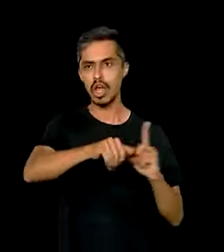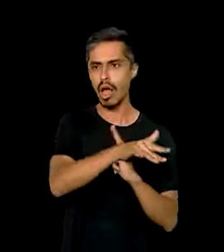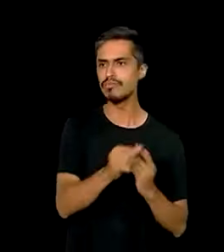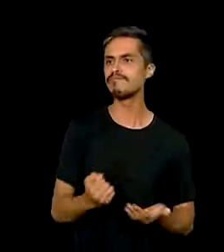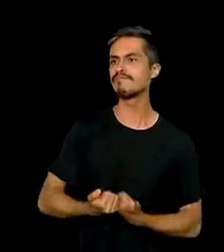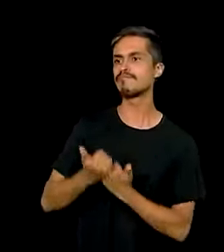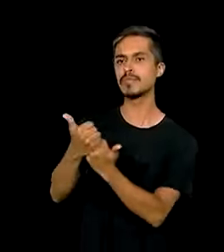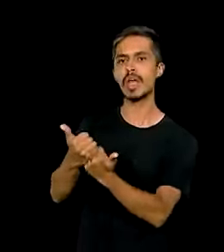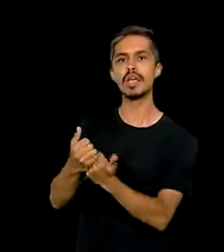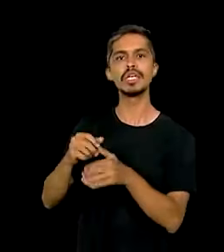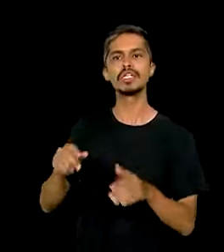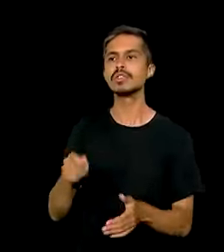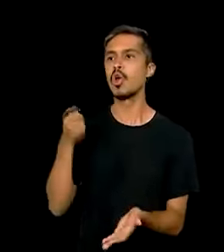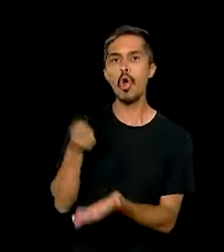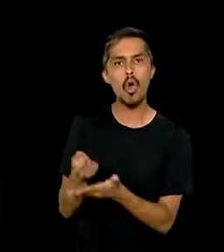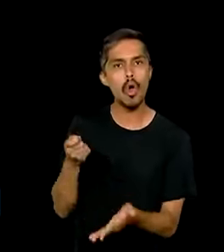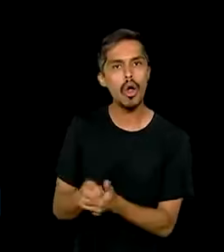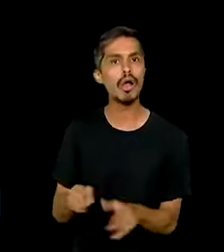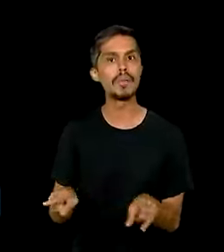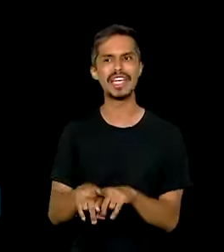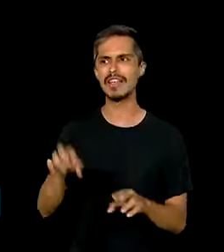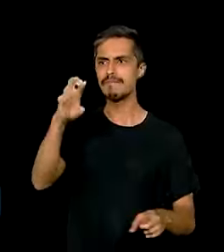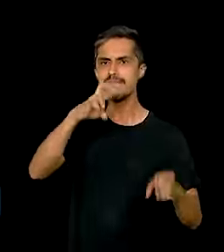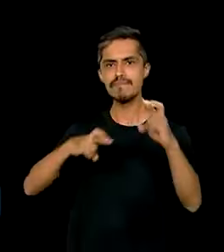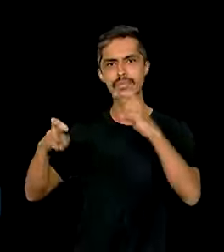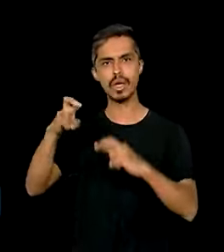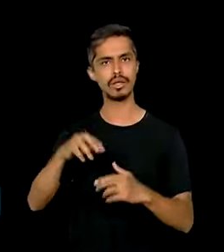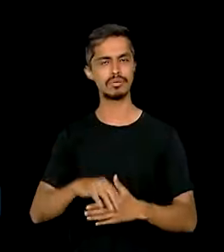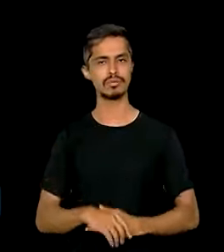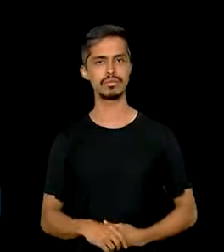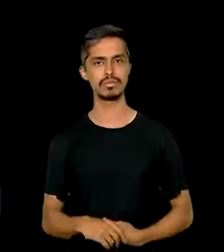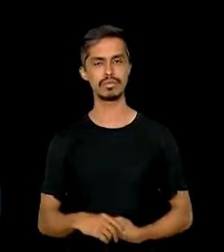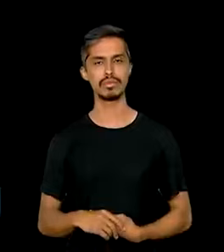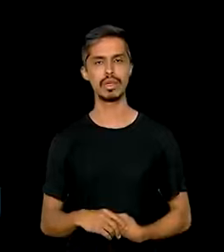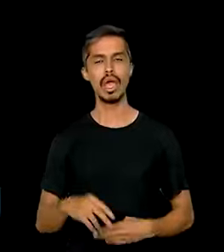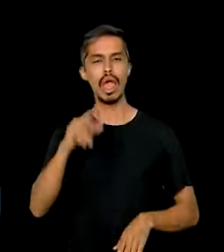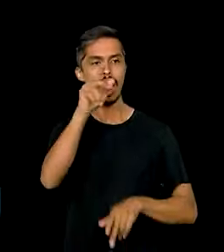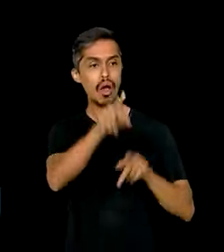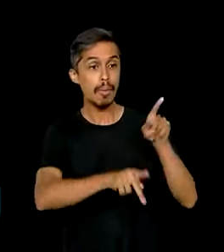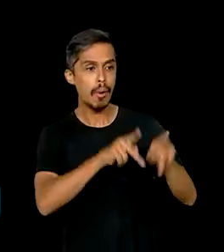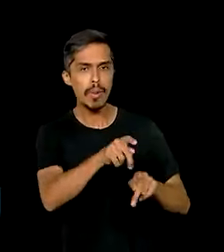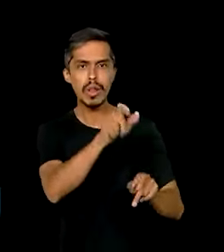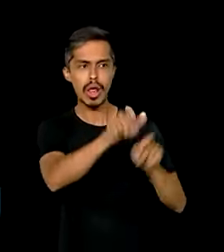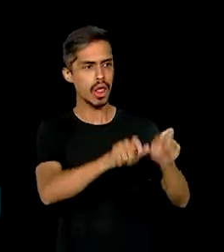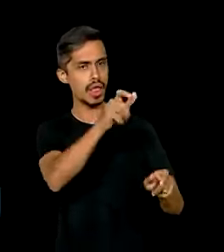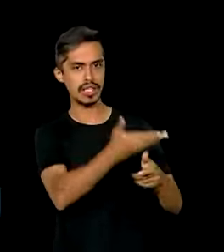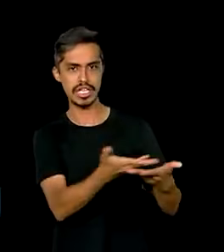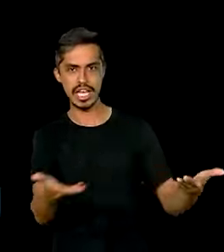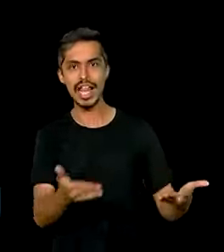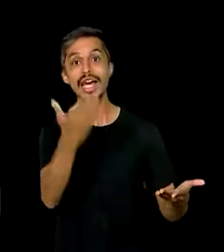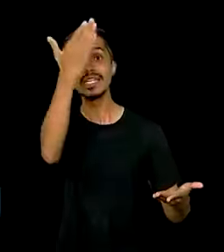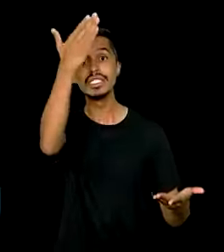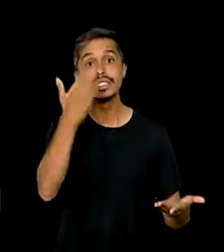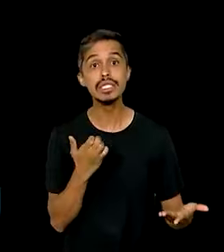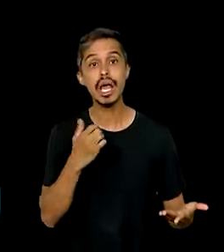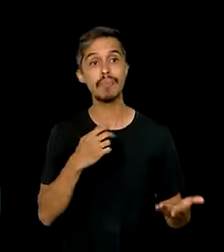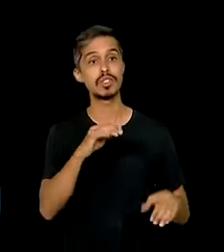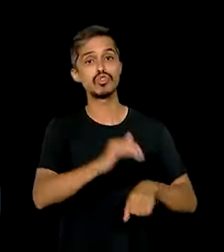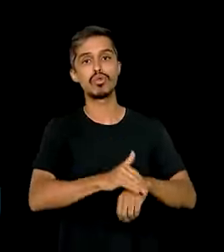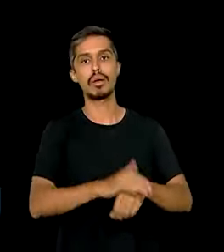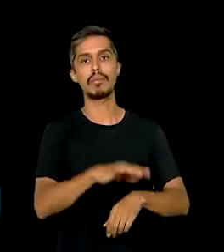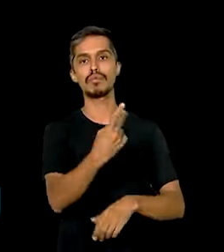pautar, cobrar e fiscalizar. São as pessoas, afinal, que sabem das